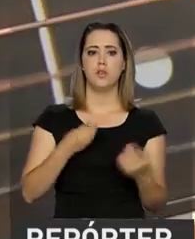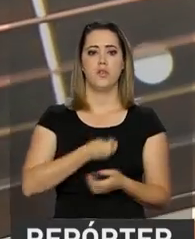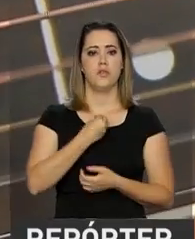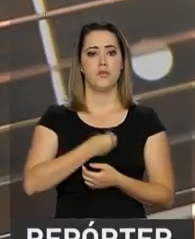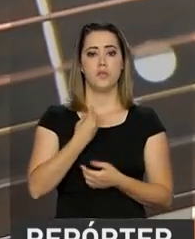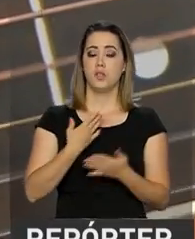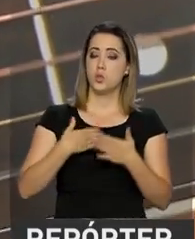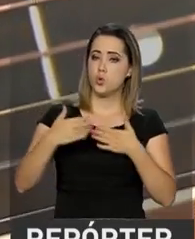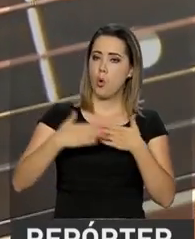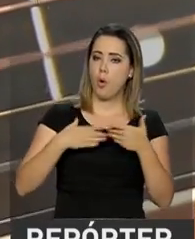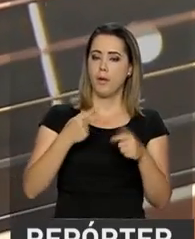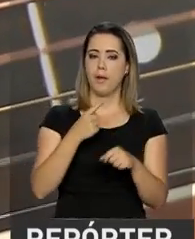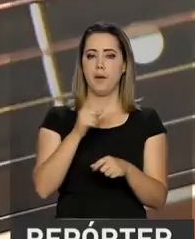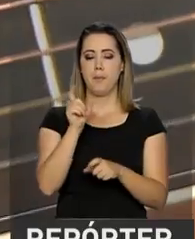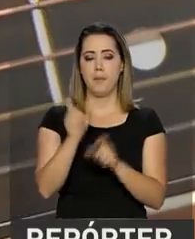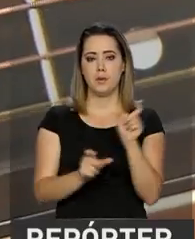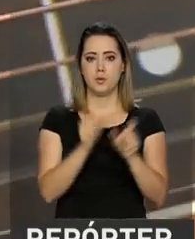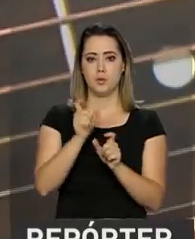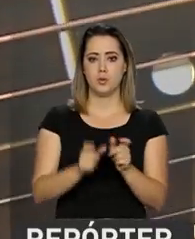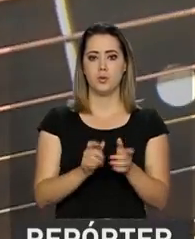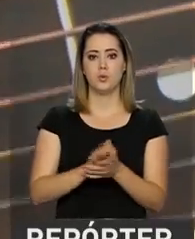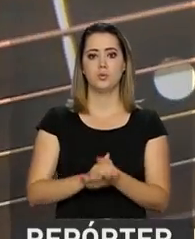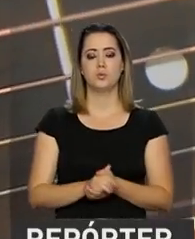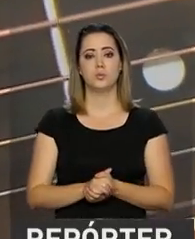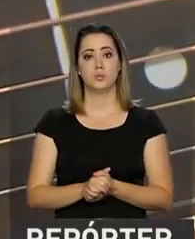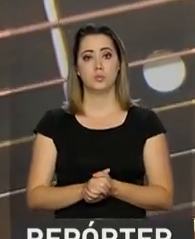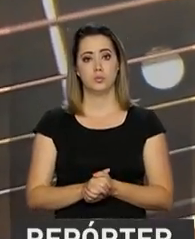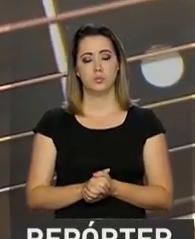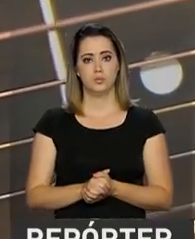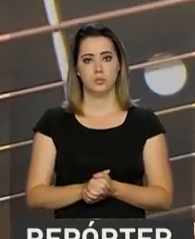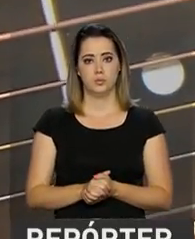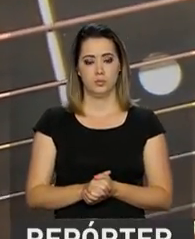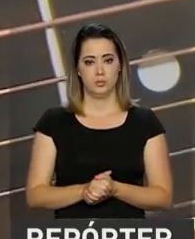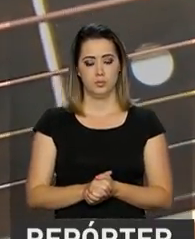pessoa, músicas também, né? No caso, é Tentador de Ilusões.